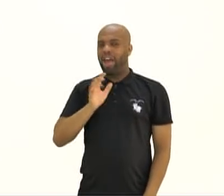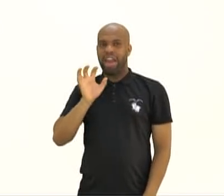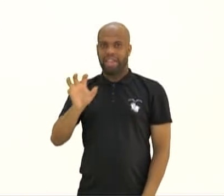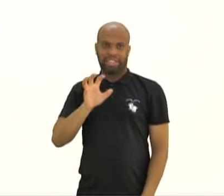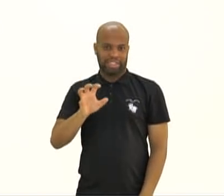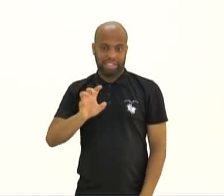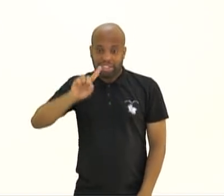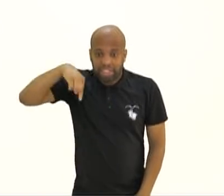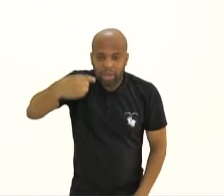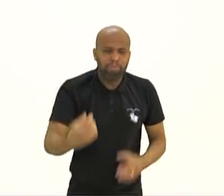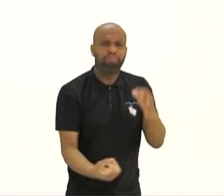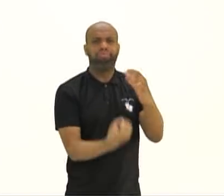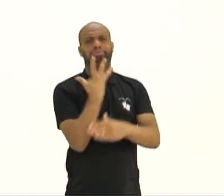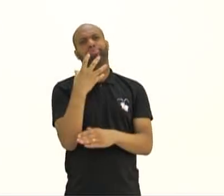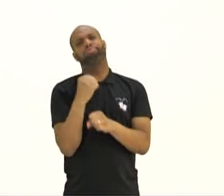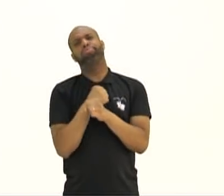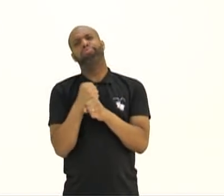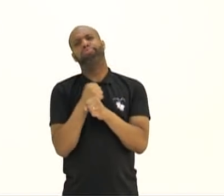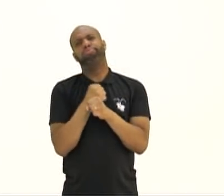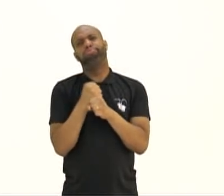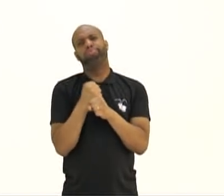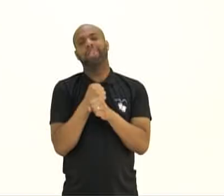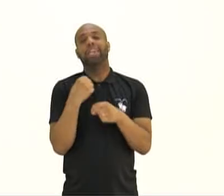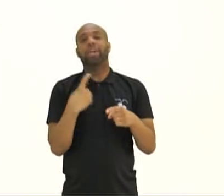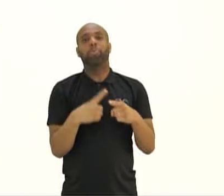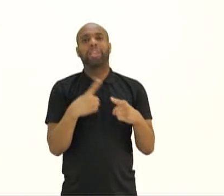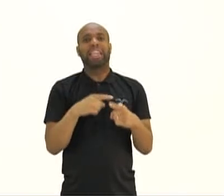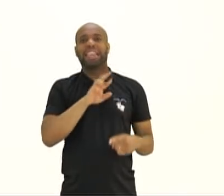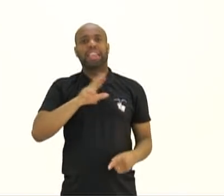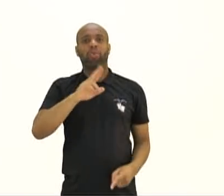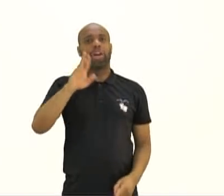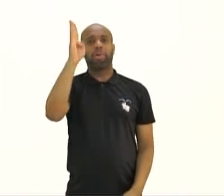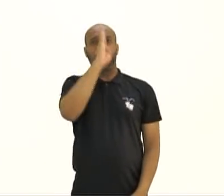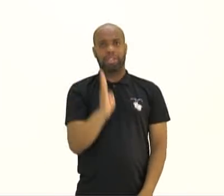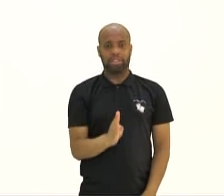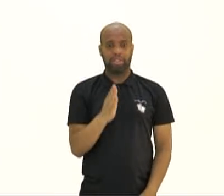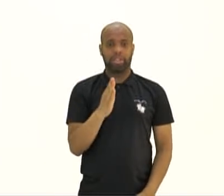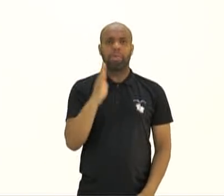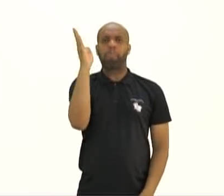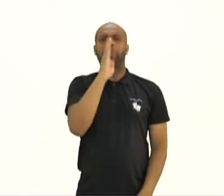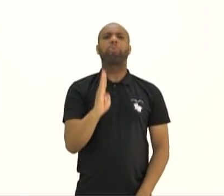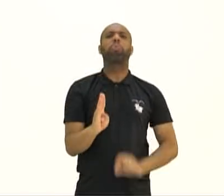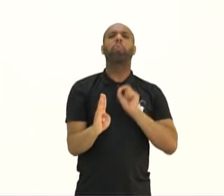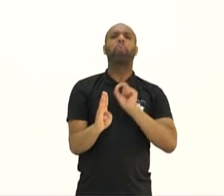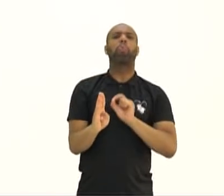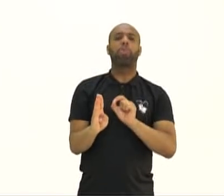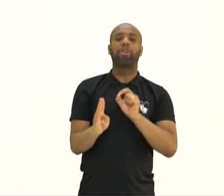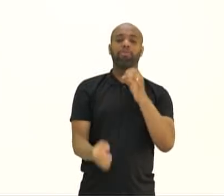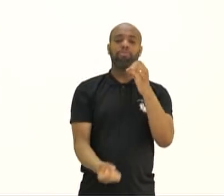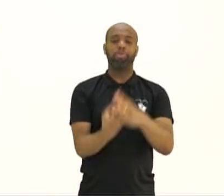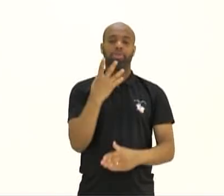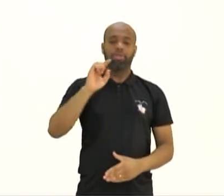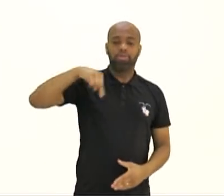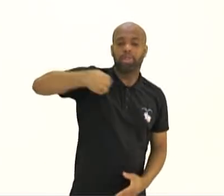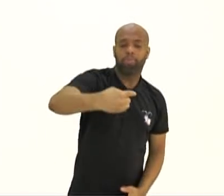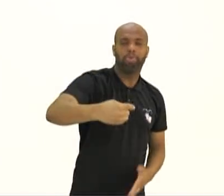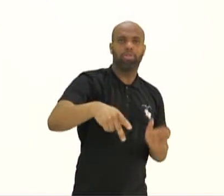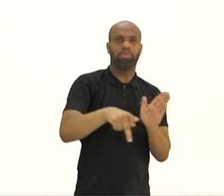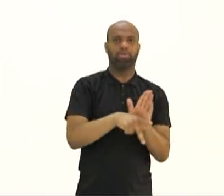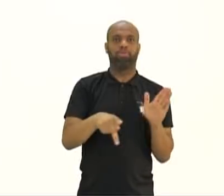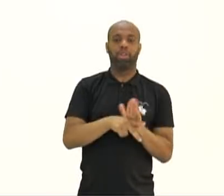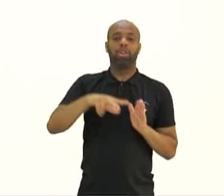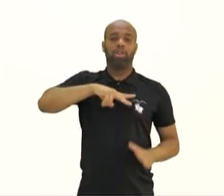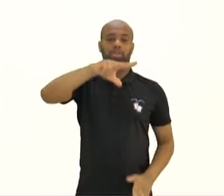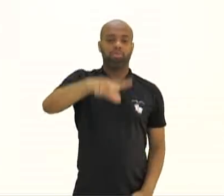muito tempo depois. Tá? Para eles não existia um Brasil. Um Brasil é uma criação depois deles terem se